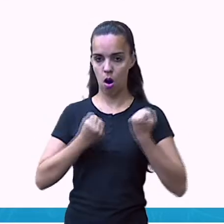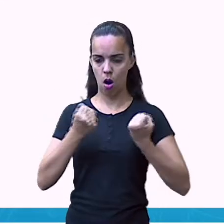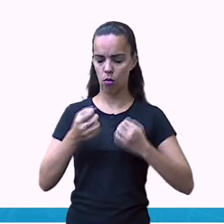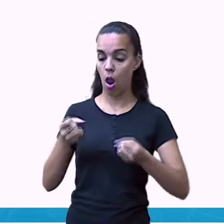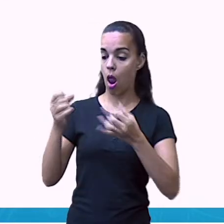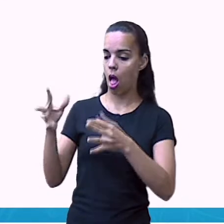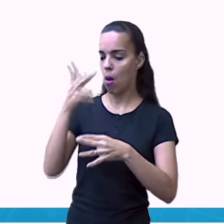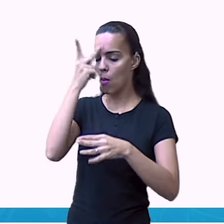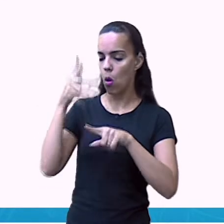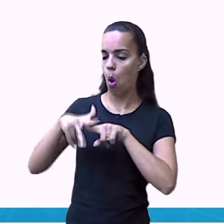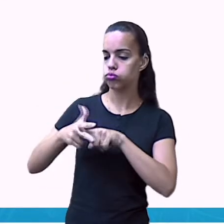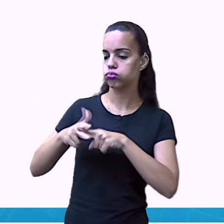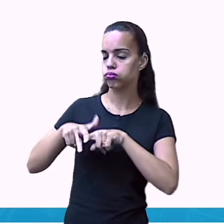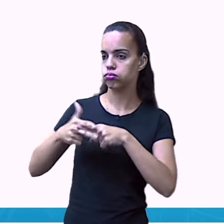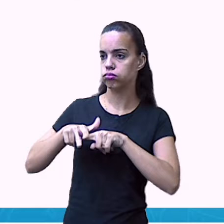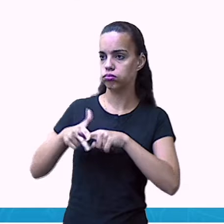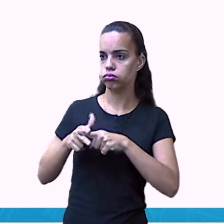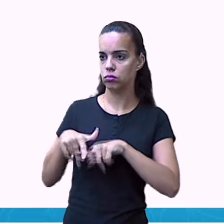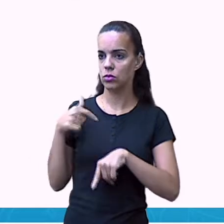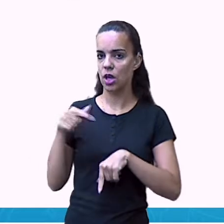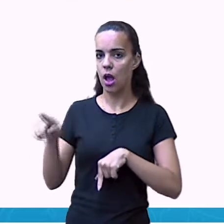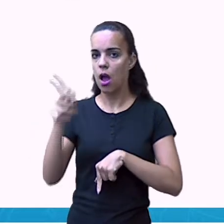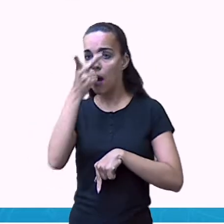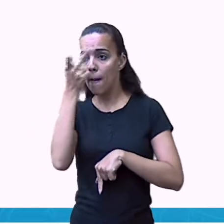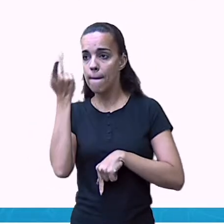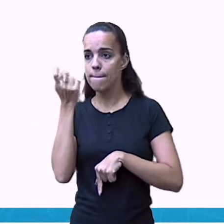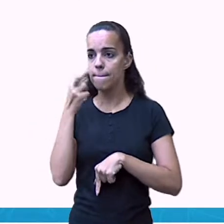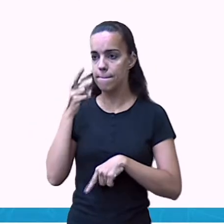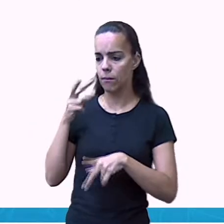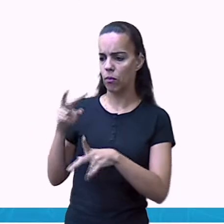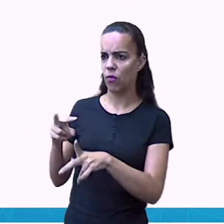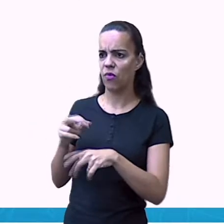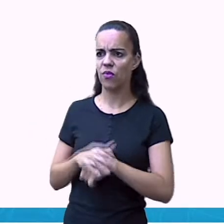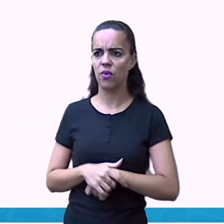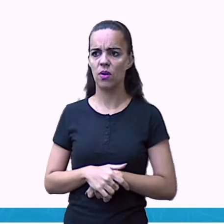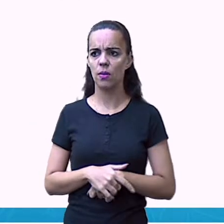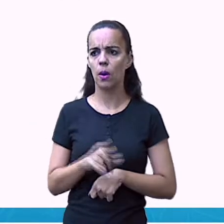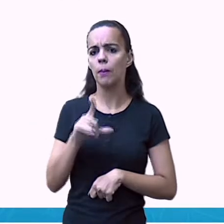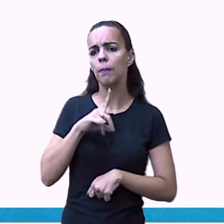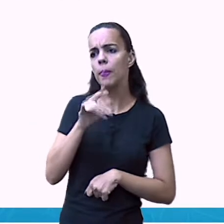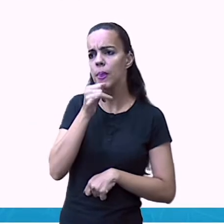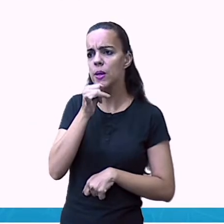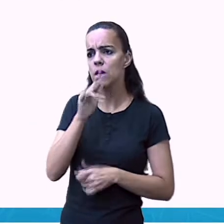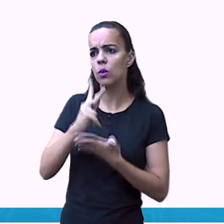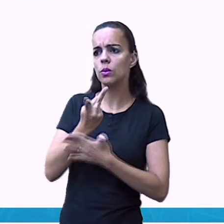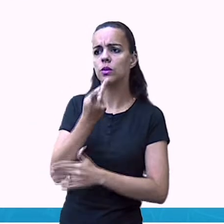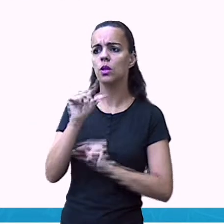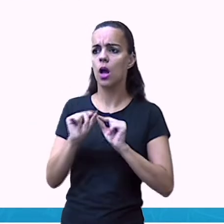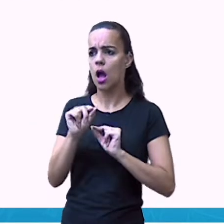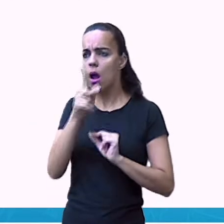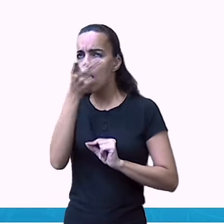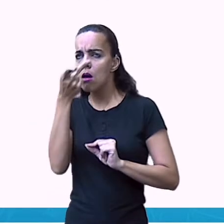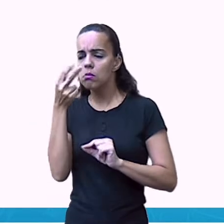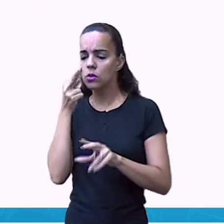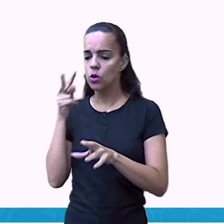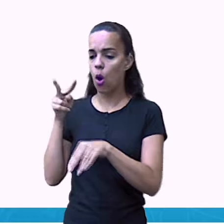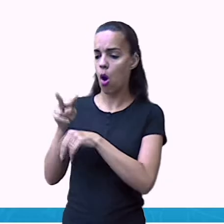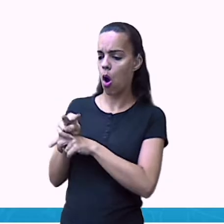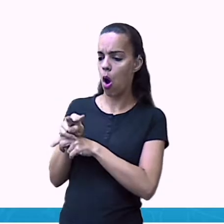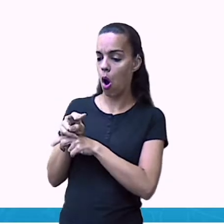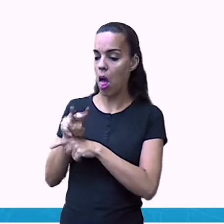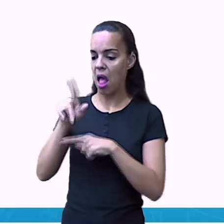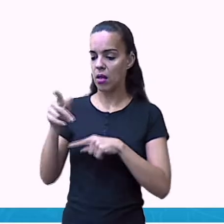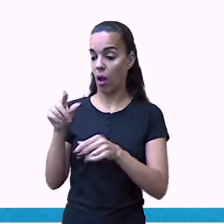pede apenas um orçamento e o mecânico já conserta o carro? Não pode. É uma prática abusiva